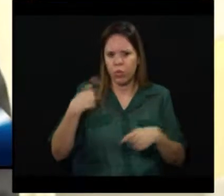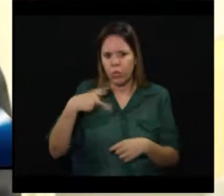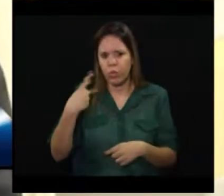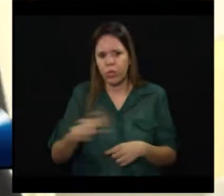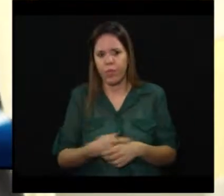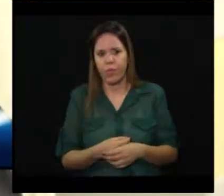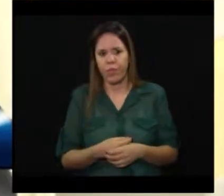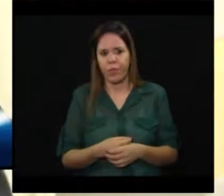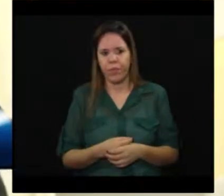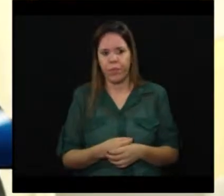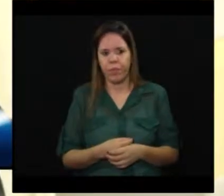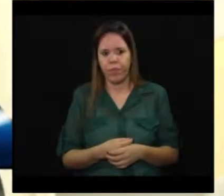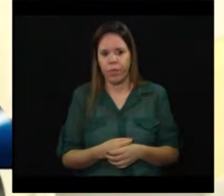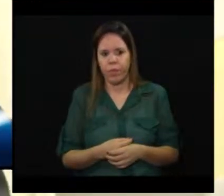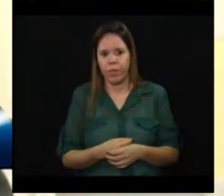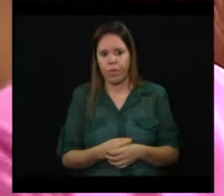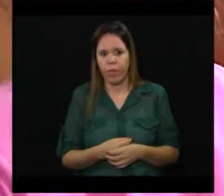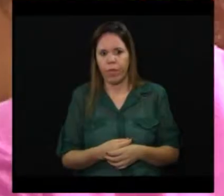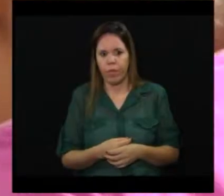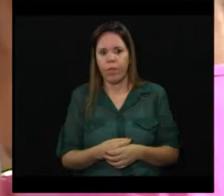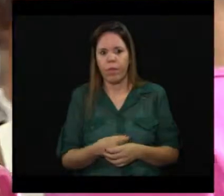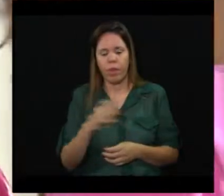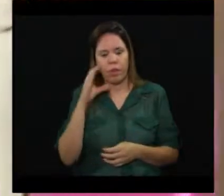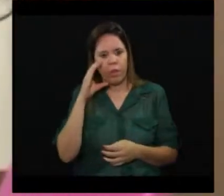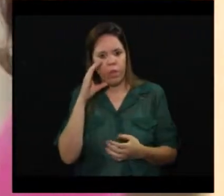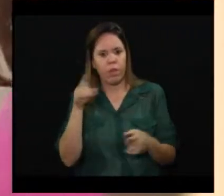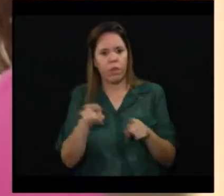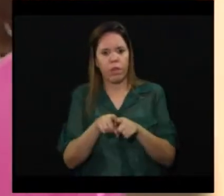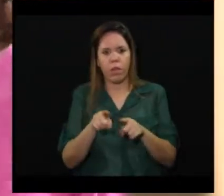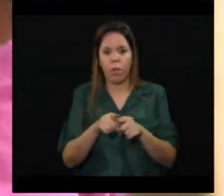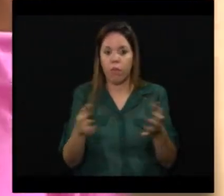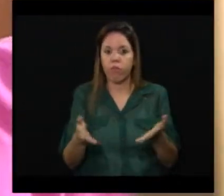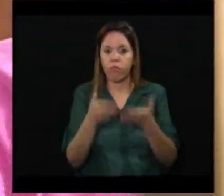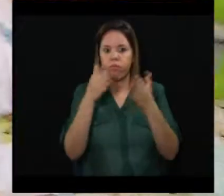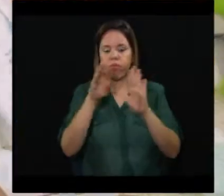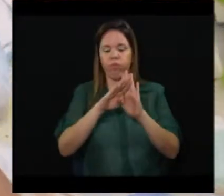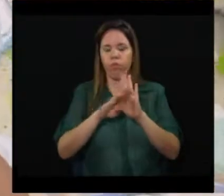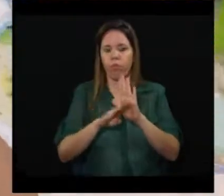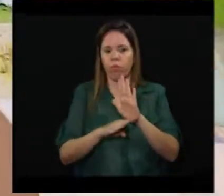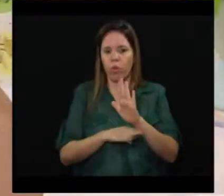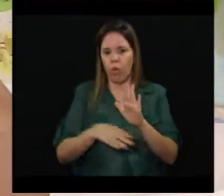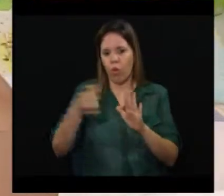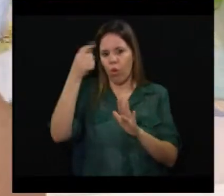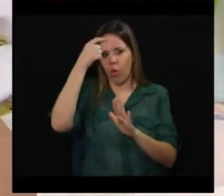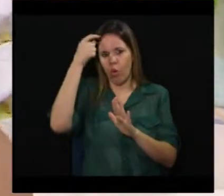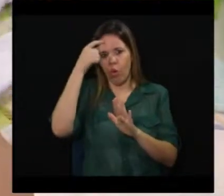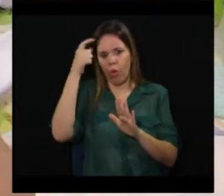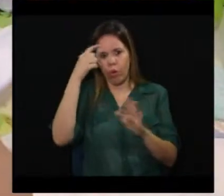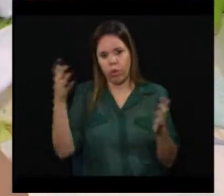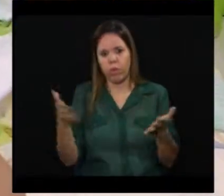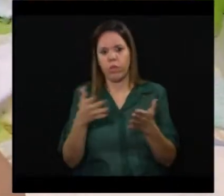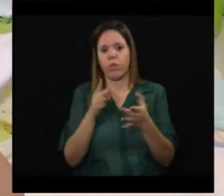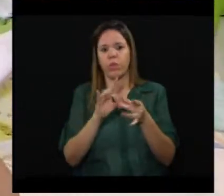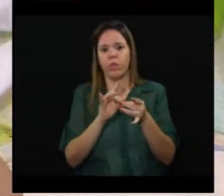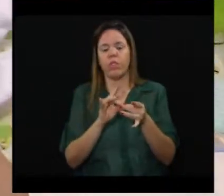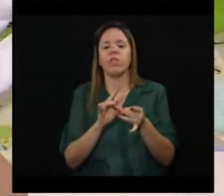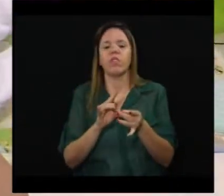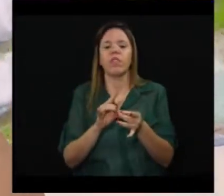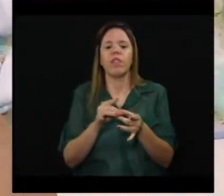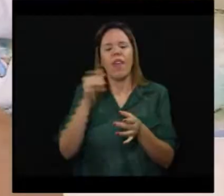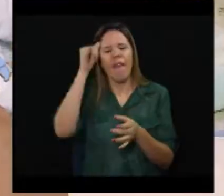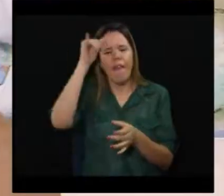vereador Luiz Henrique Cirilo, que institui o programa de conscientização e prevenção da alienação